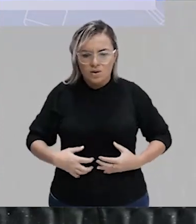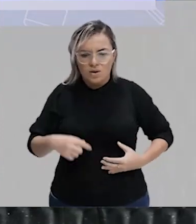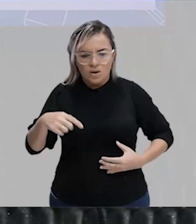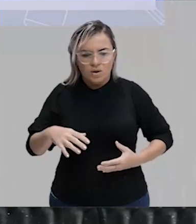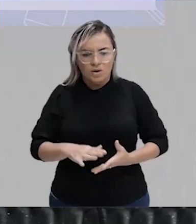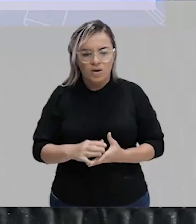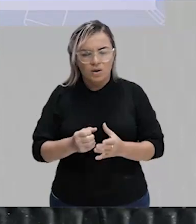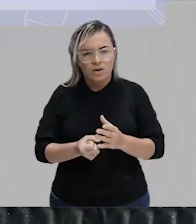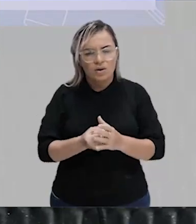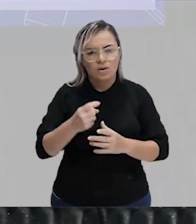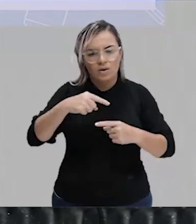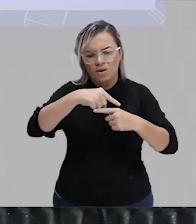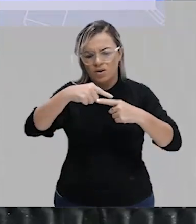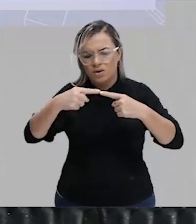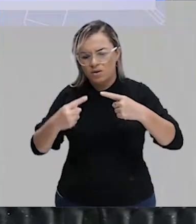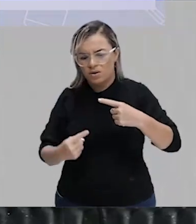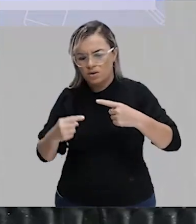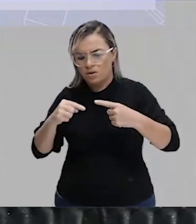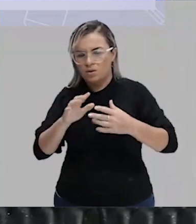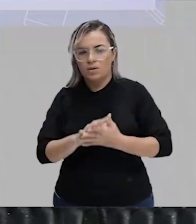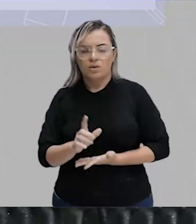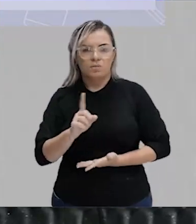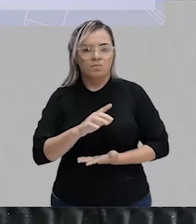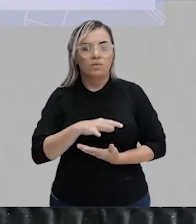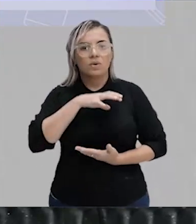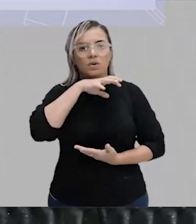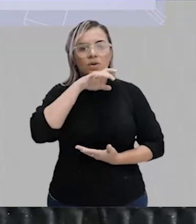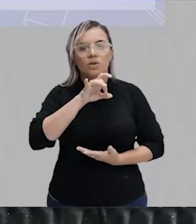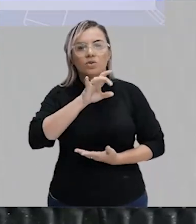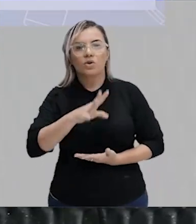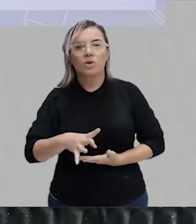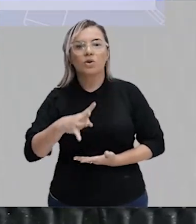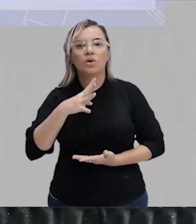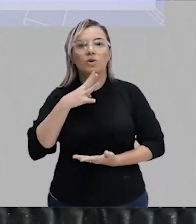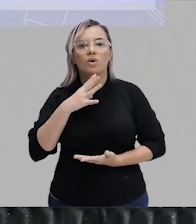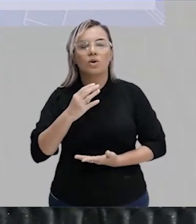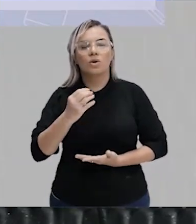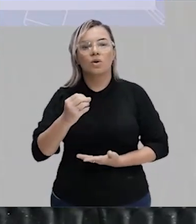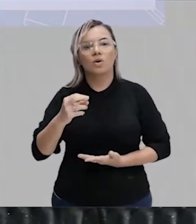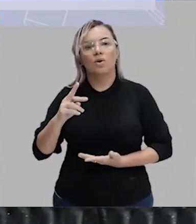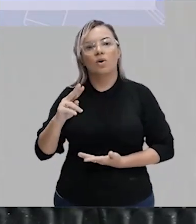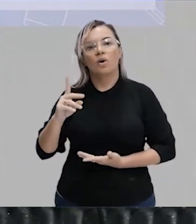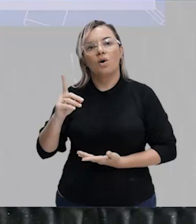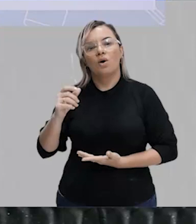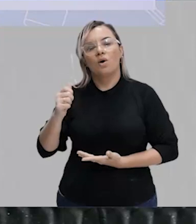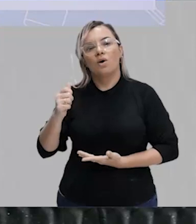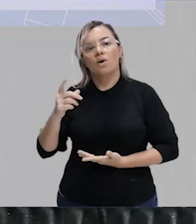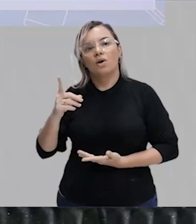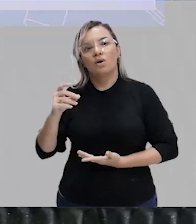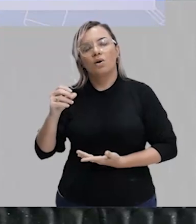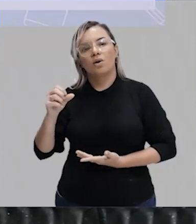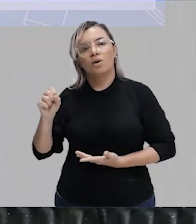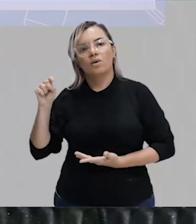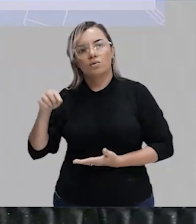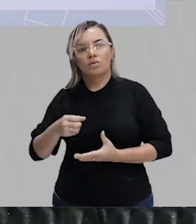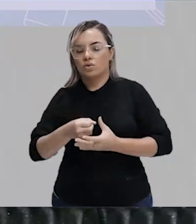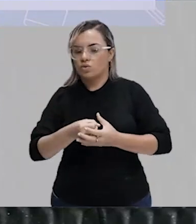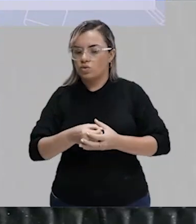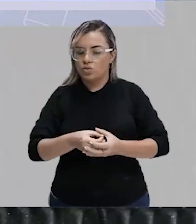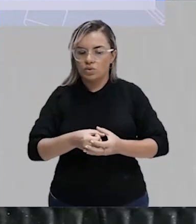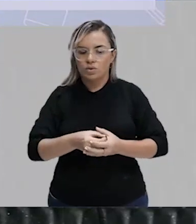a notocorda ela só vai existir nos animais conhecidos como cordados. só em embriões de animais